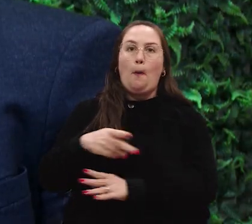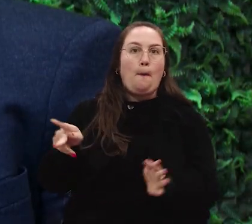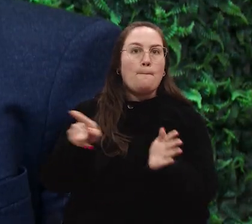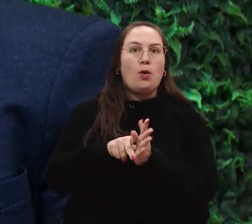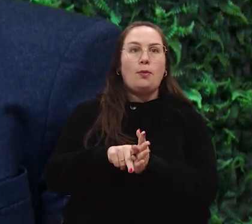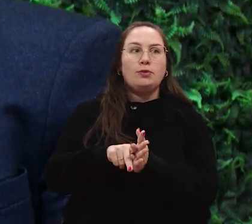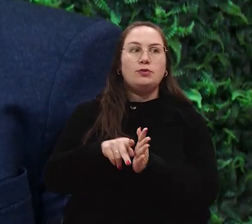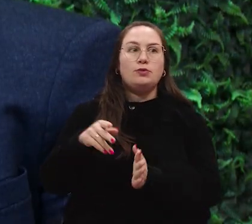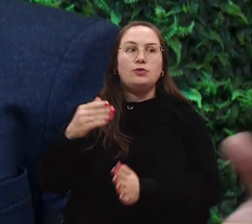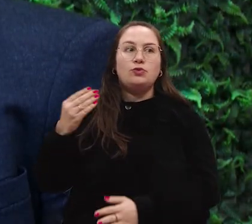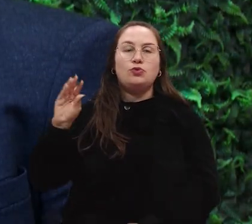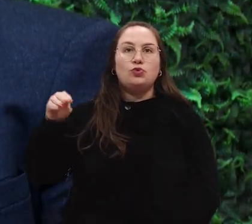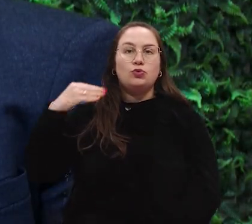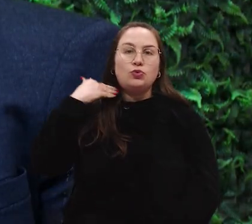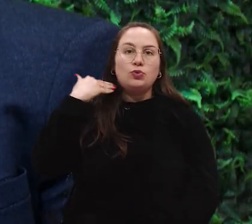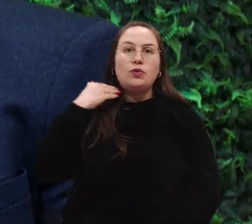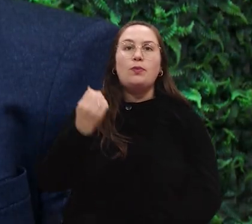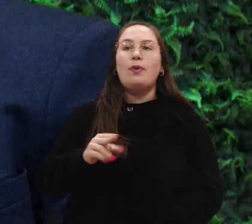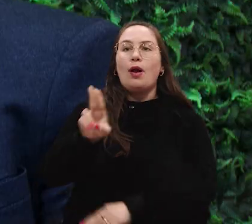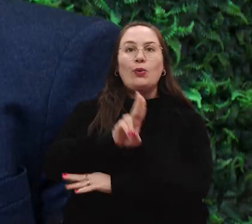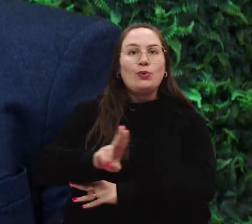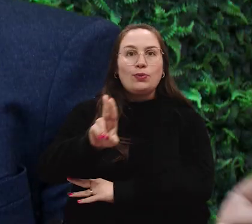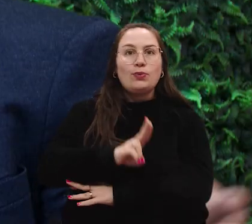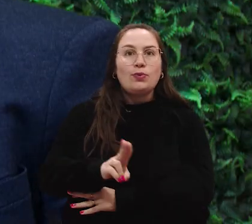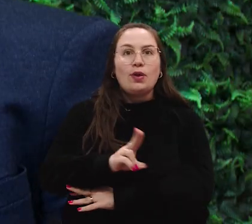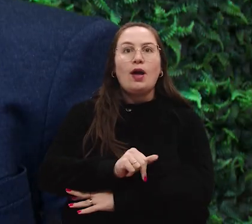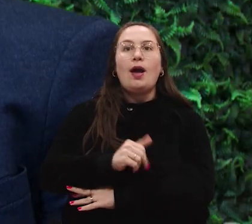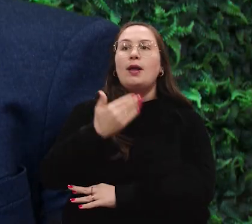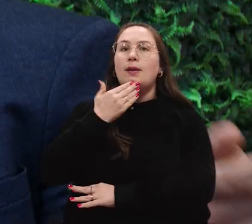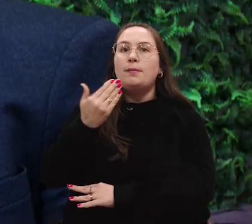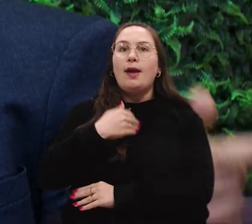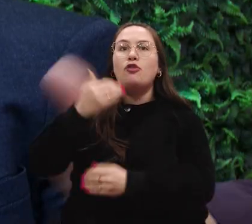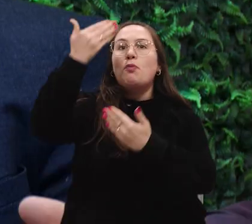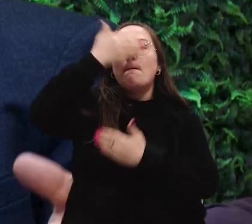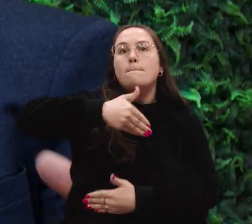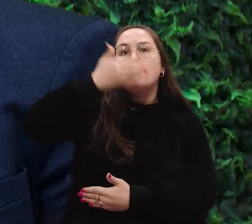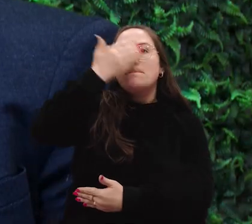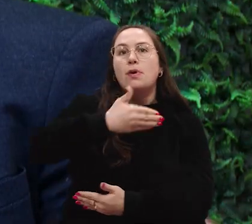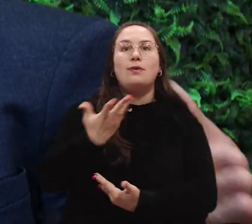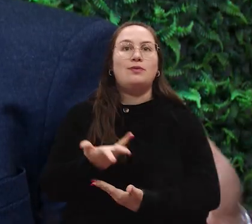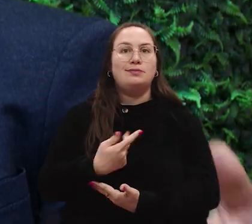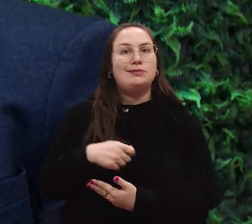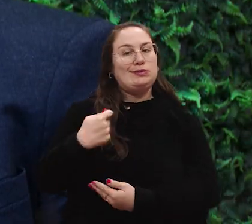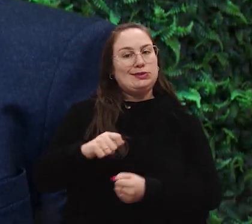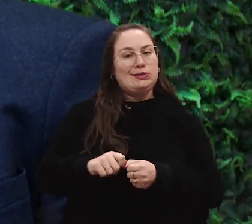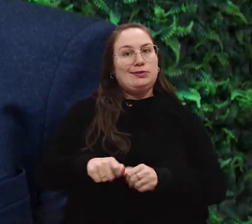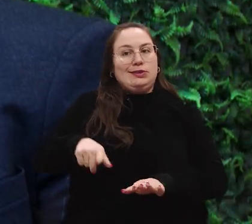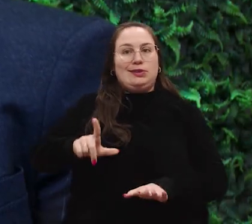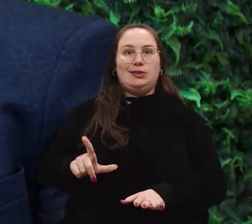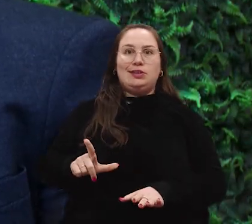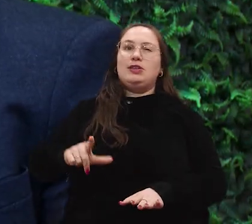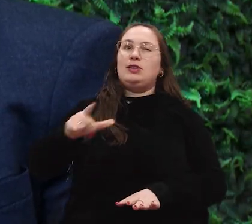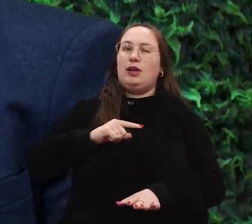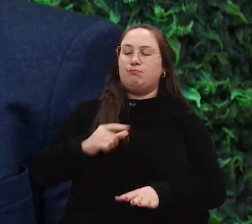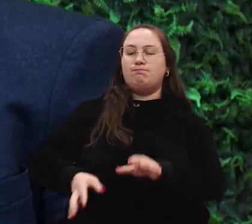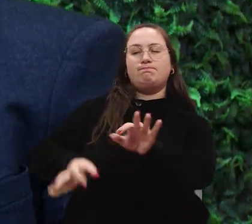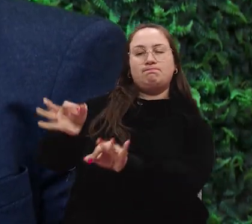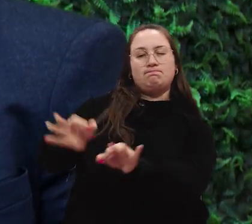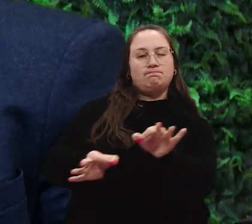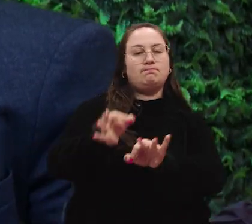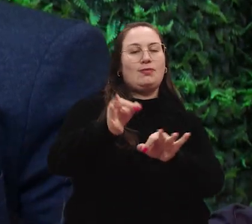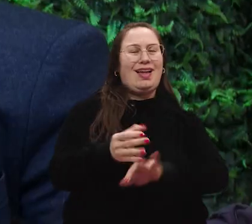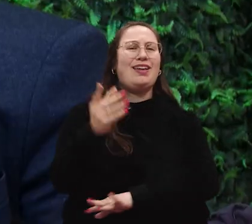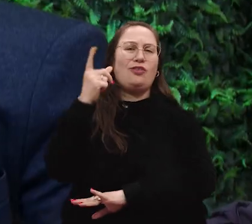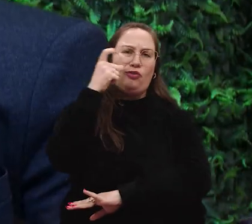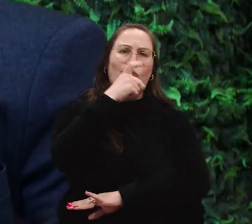próprio juiz, por ser relação de consumo, pedir a inversão do ônus da prova e eles fazer. Mas tem já alguns julgados, mas